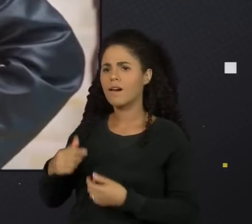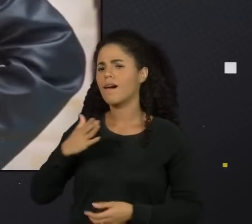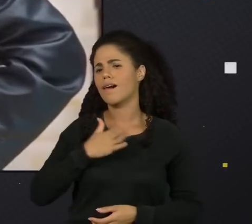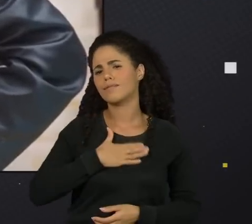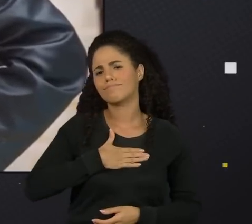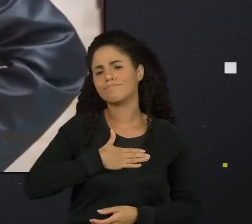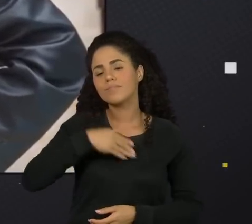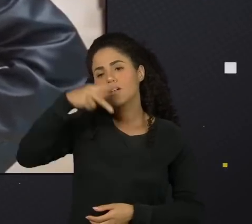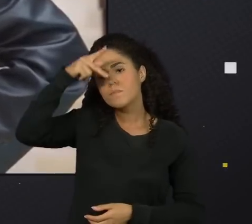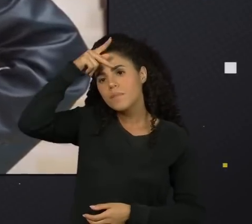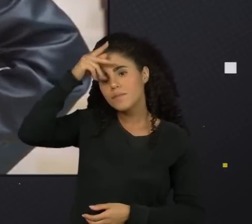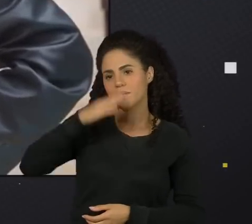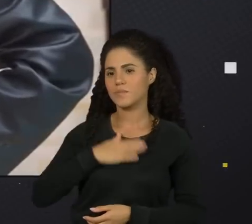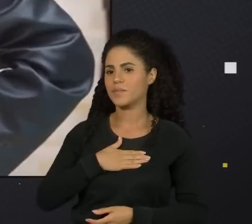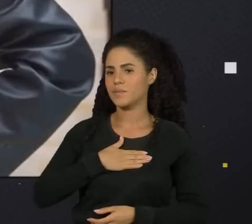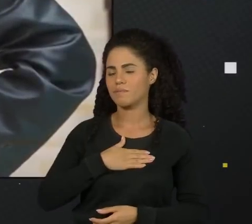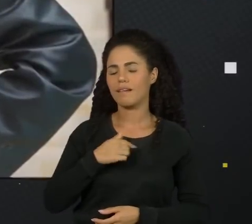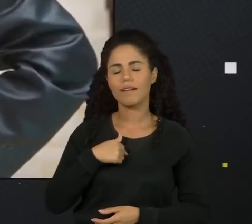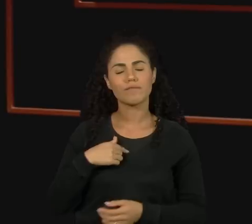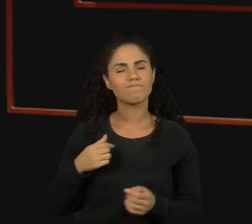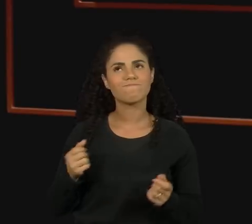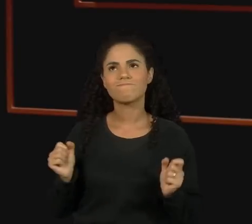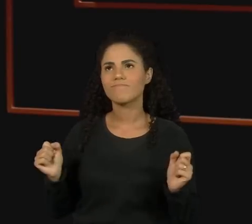padrinho. Eu sou muito